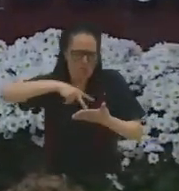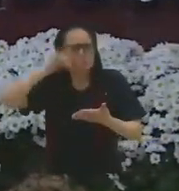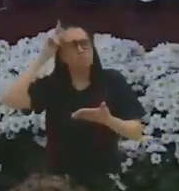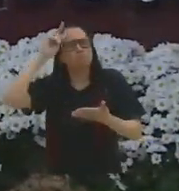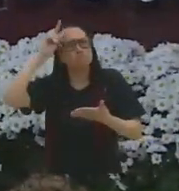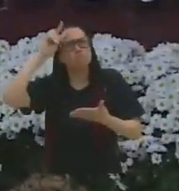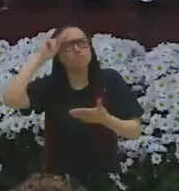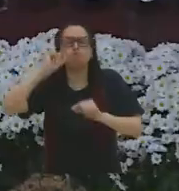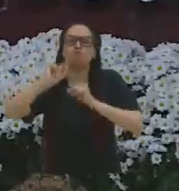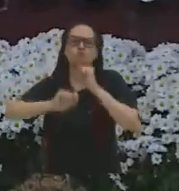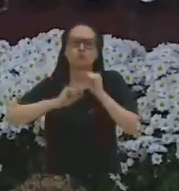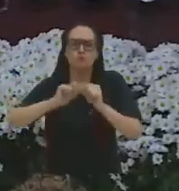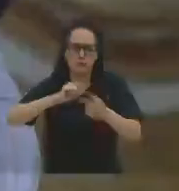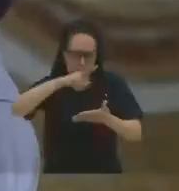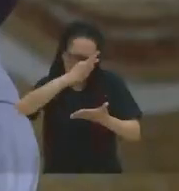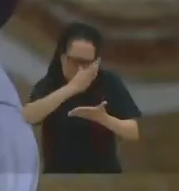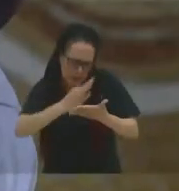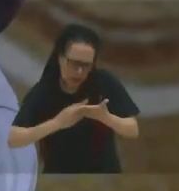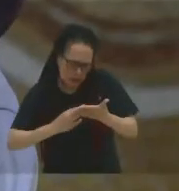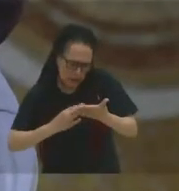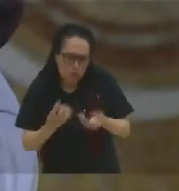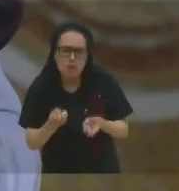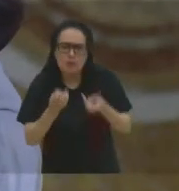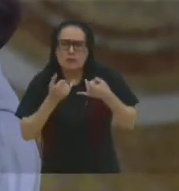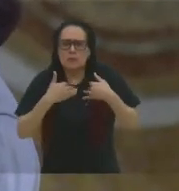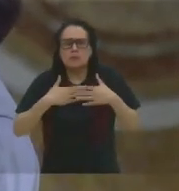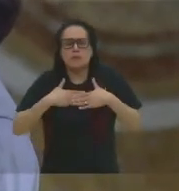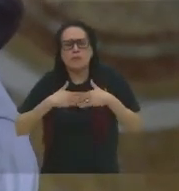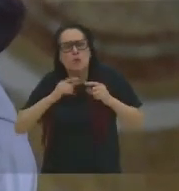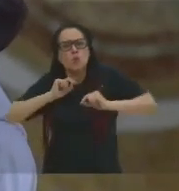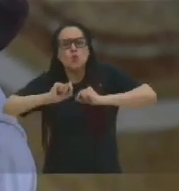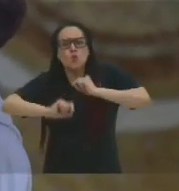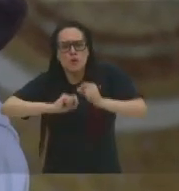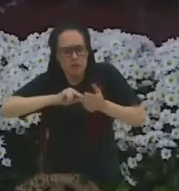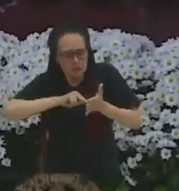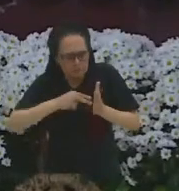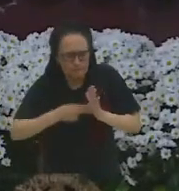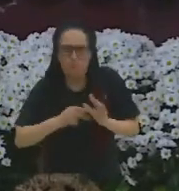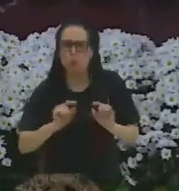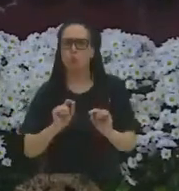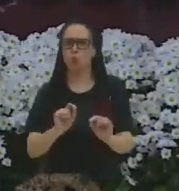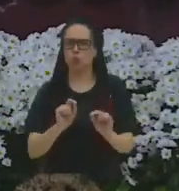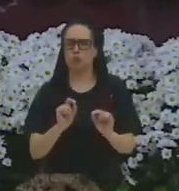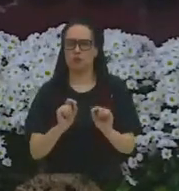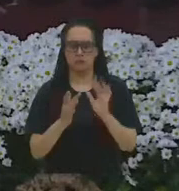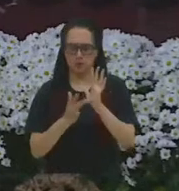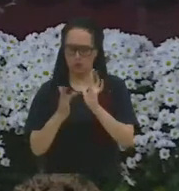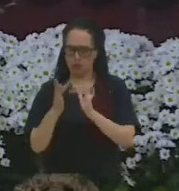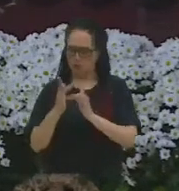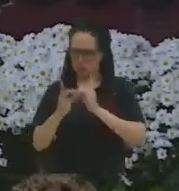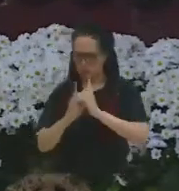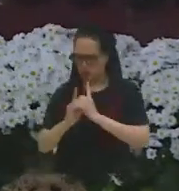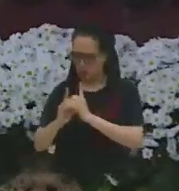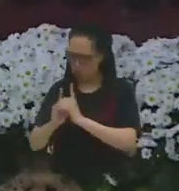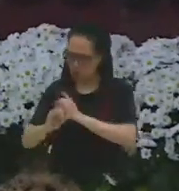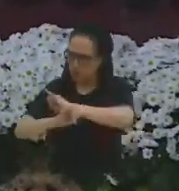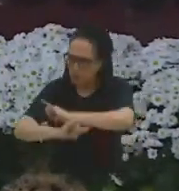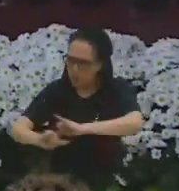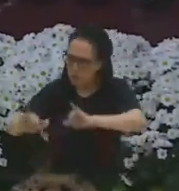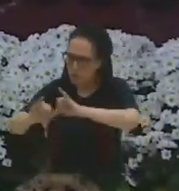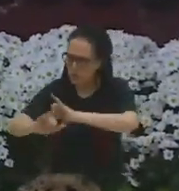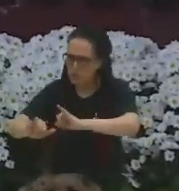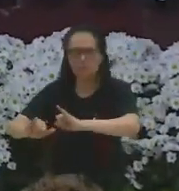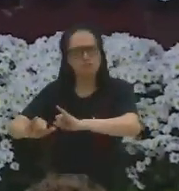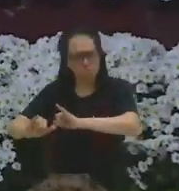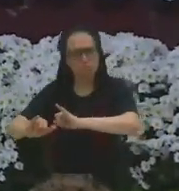quê? O que ele quer dizer para mim? Jesus está falando com os discípulos, agora ele fala comigo. A Bíblia teria que